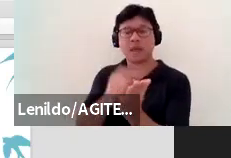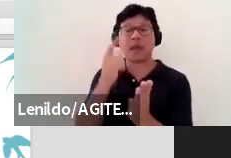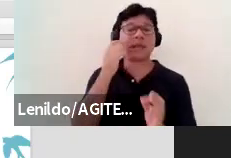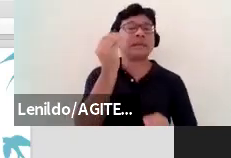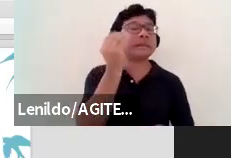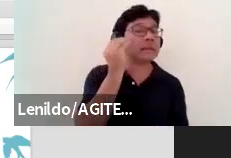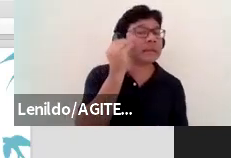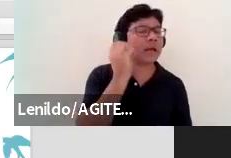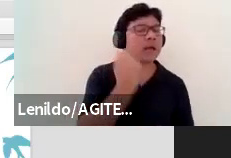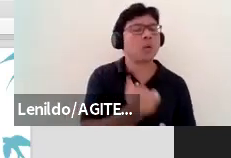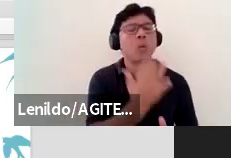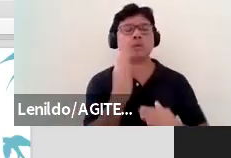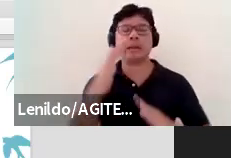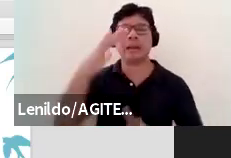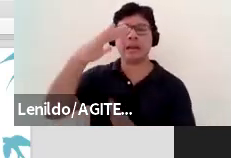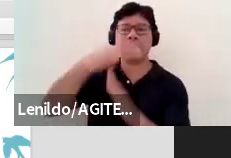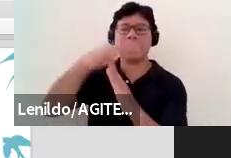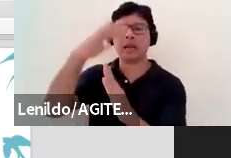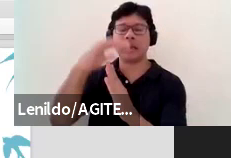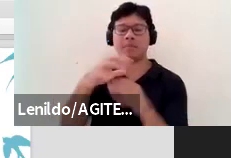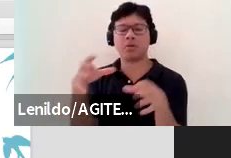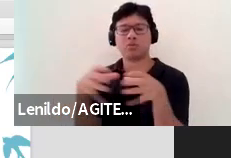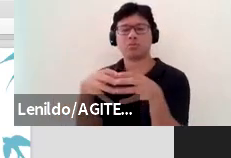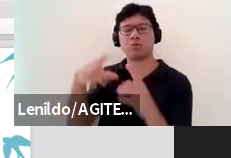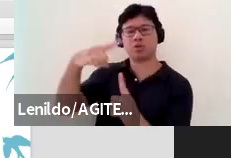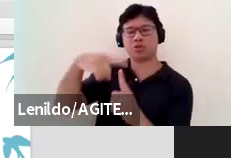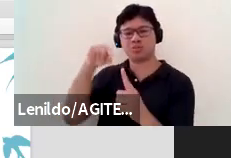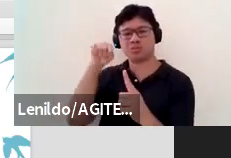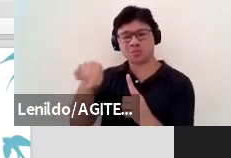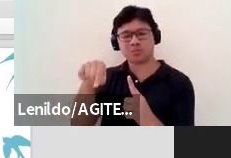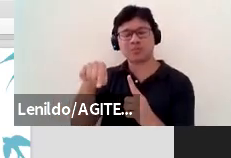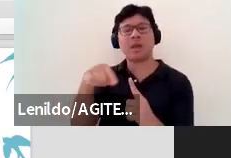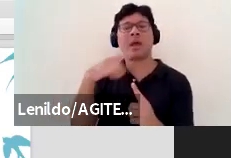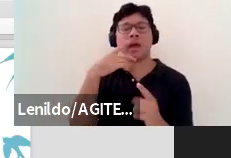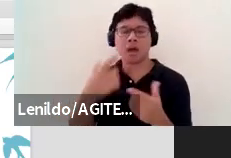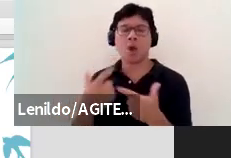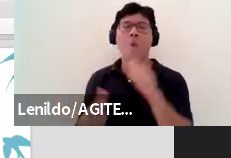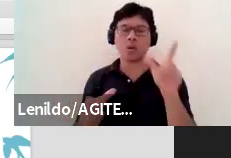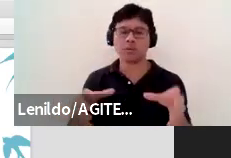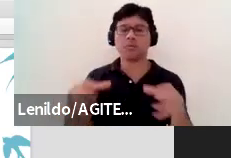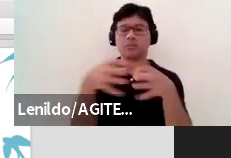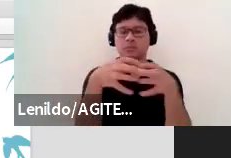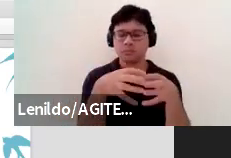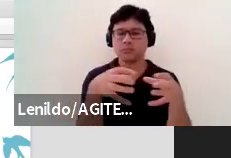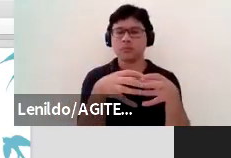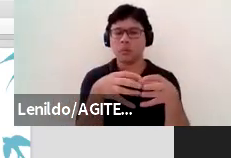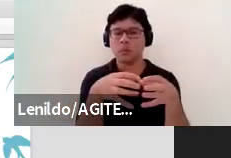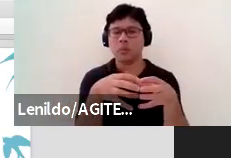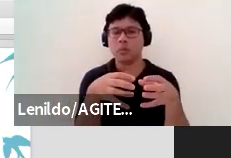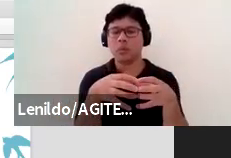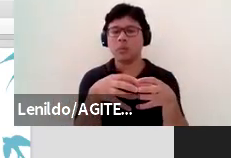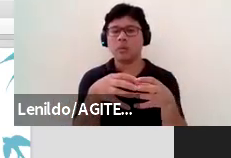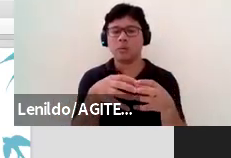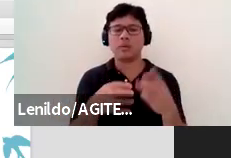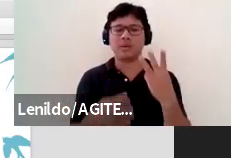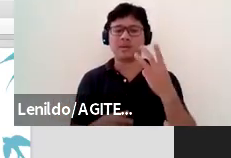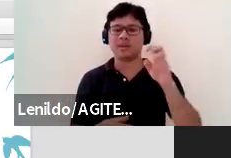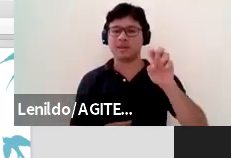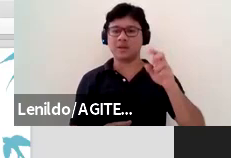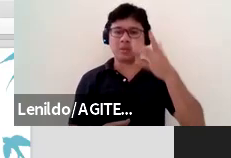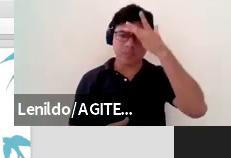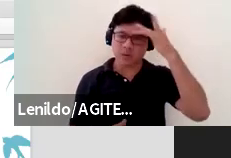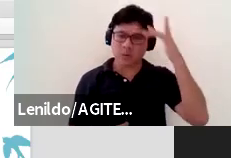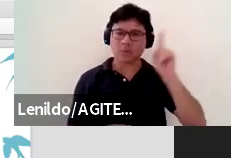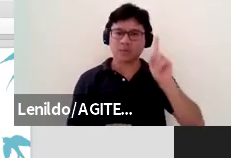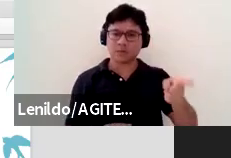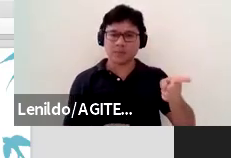era o número máximo para esse novo formato, e abrimos uma nova turma então para outras 35.